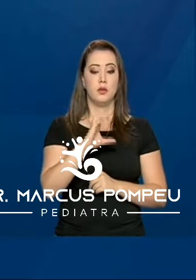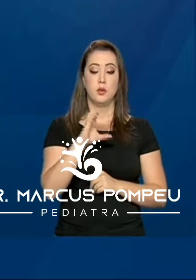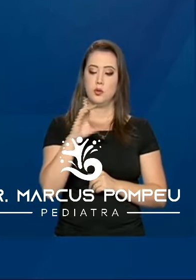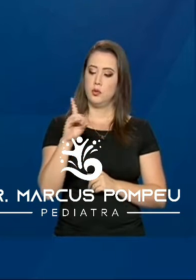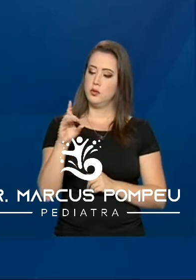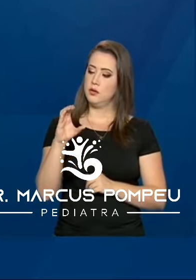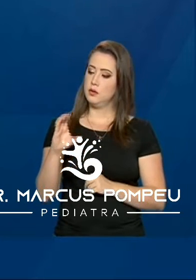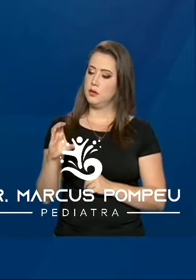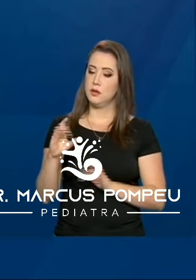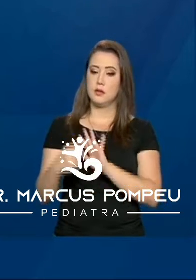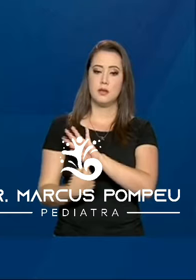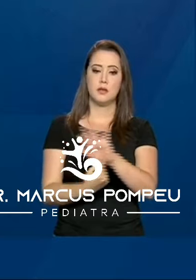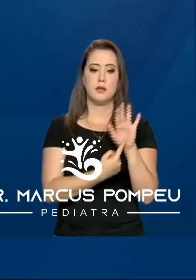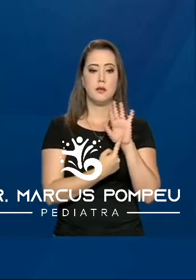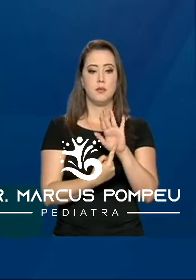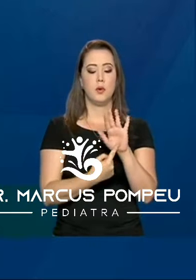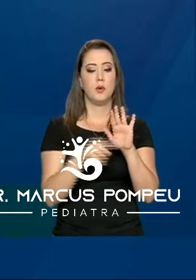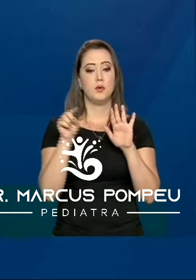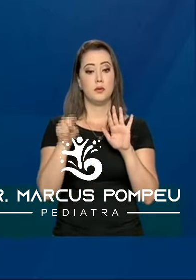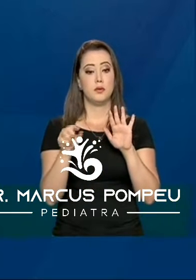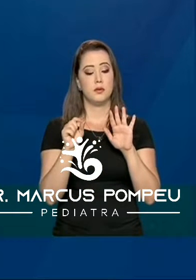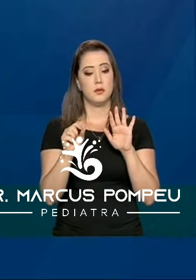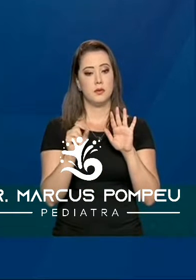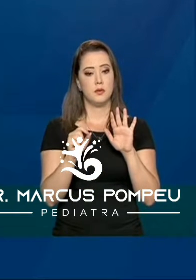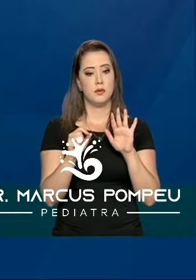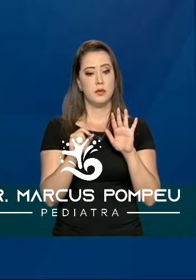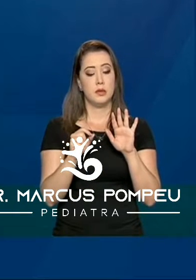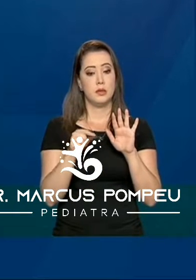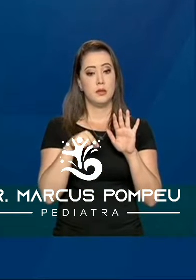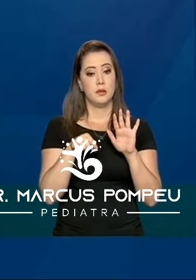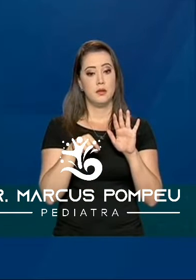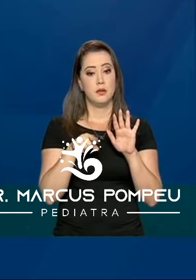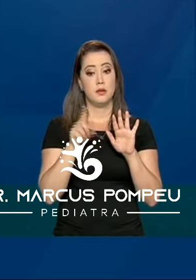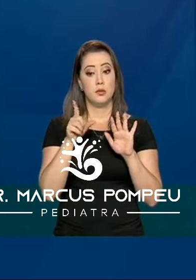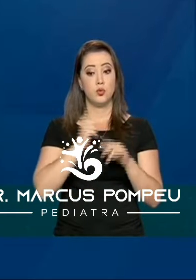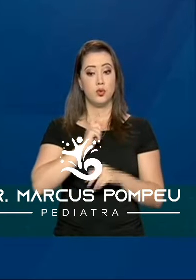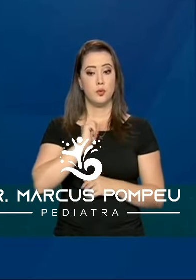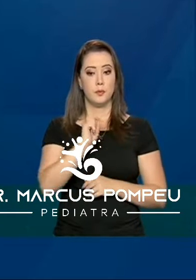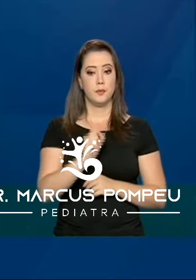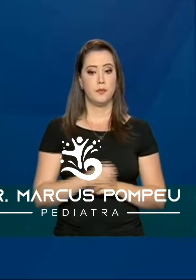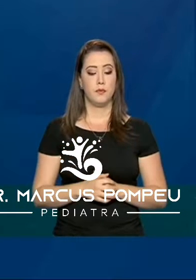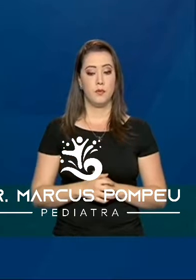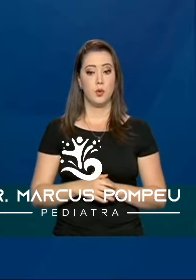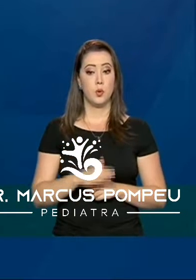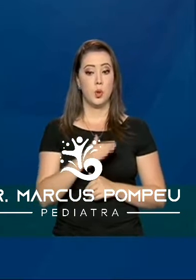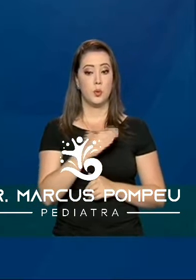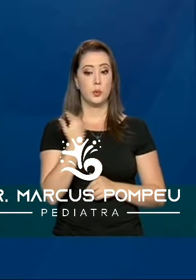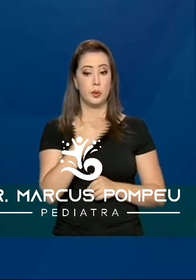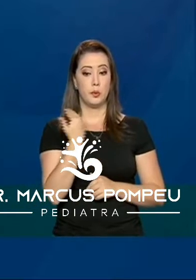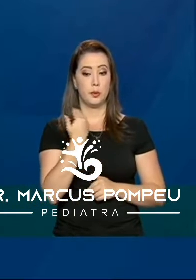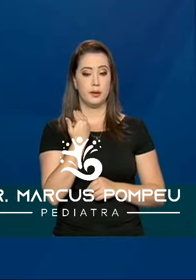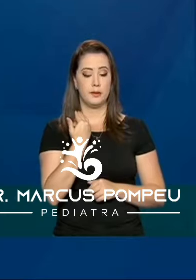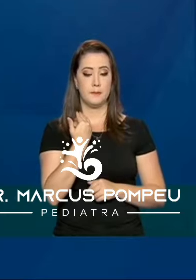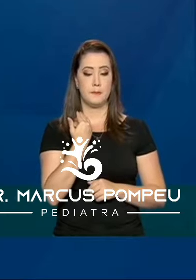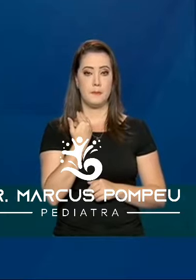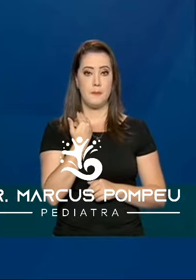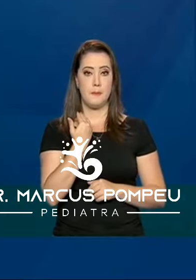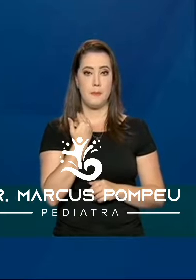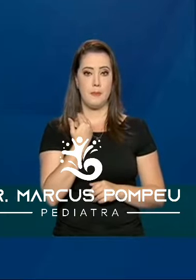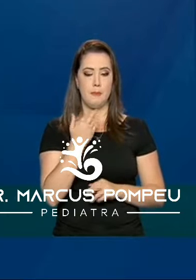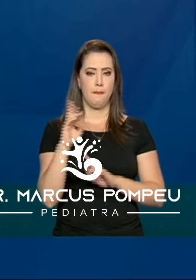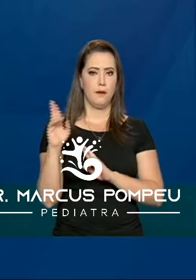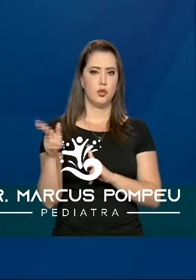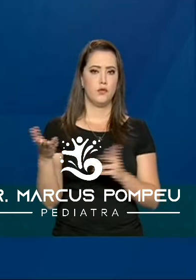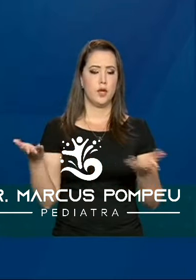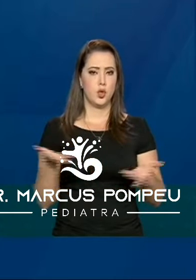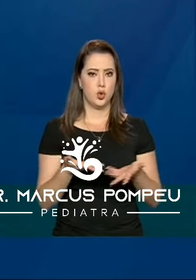idades entre 17 e abaixo, você tinha uma morbidade, uma mortalidade